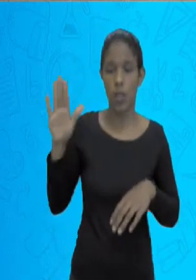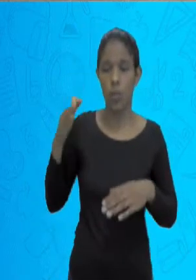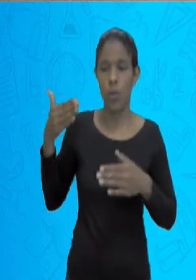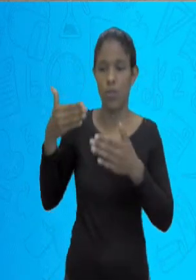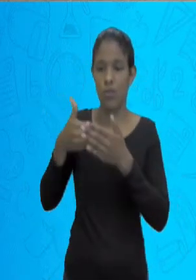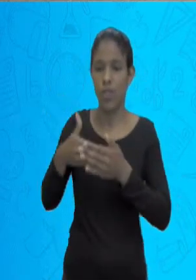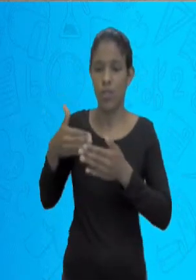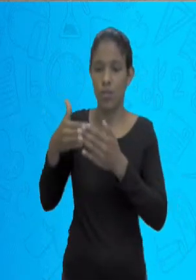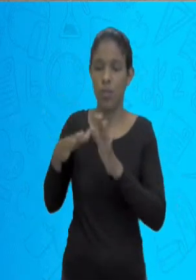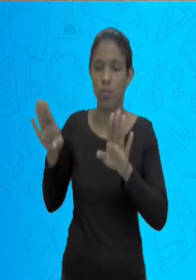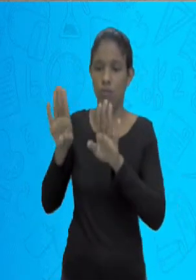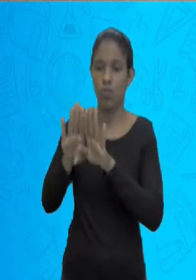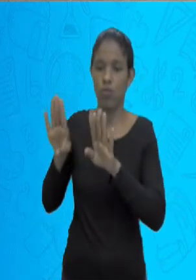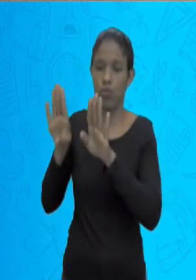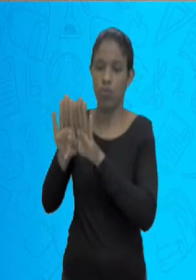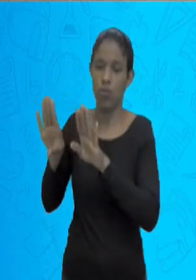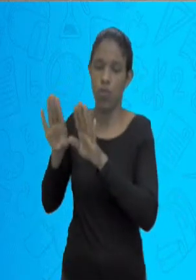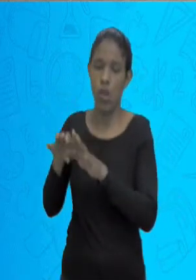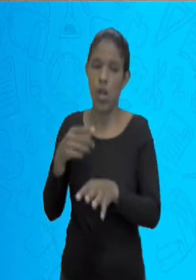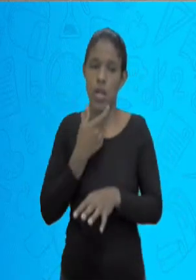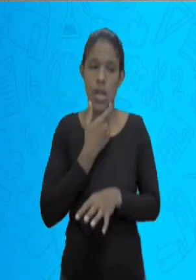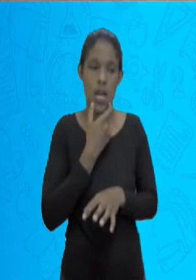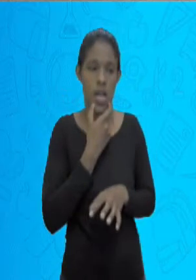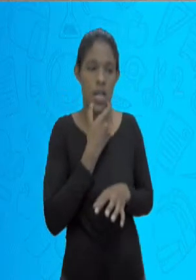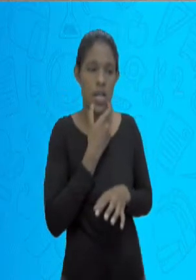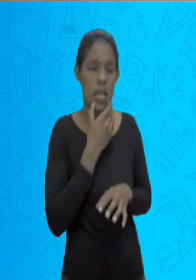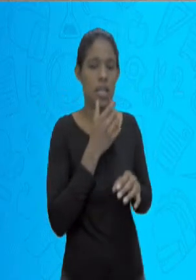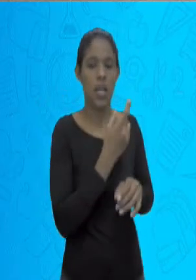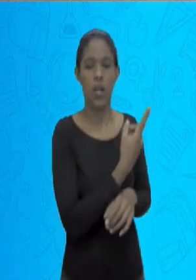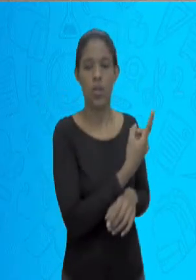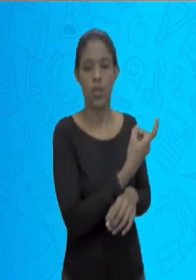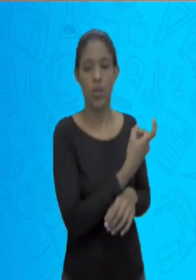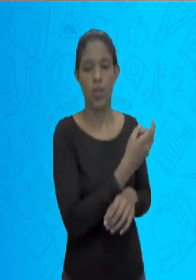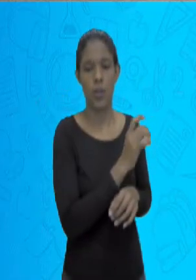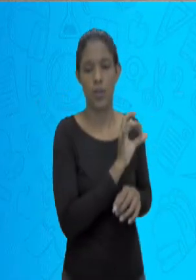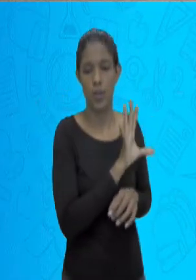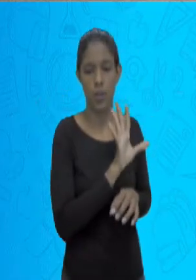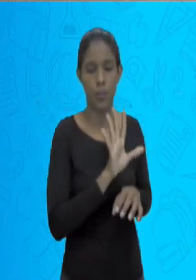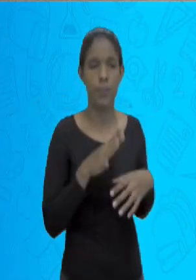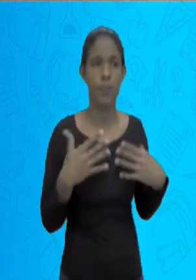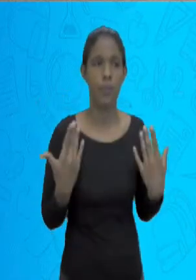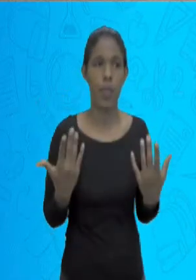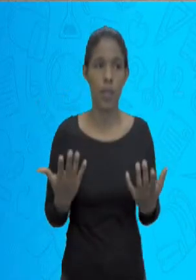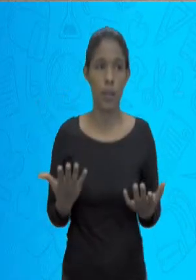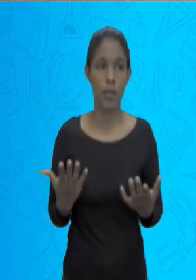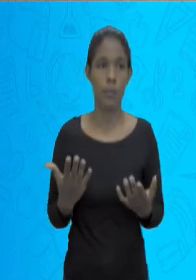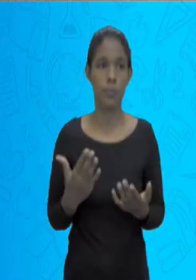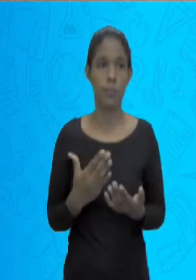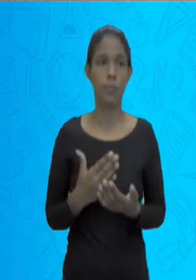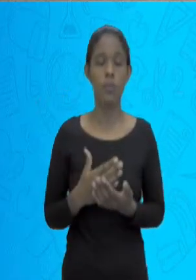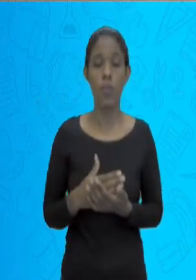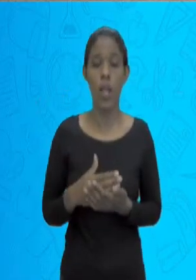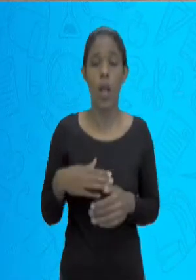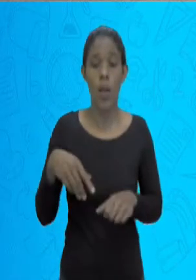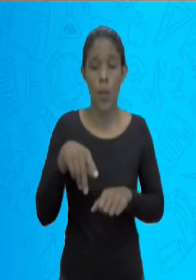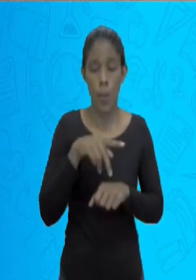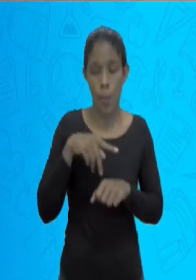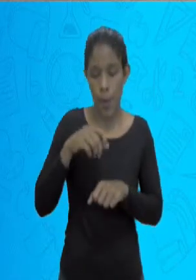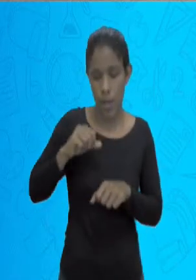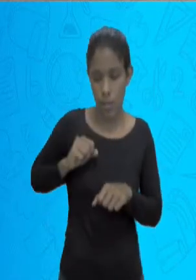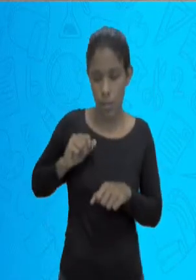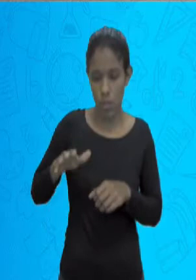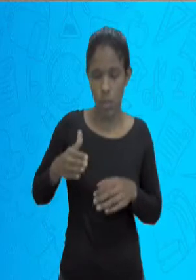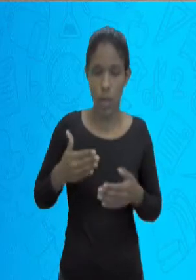inglês. O início da conquista da Península Ibérica, onde fica Portugal, abriu novos campos